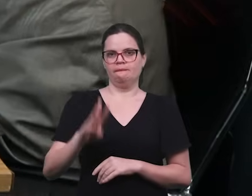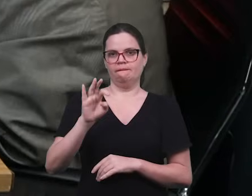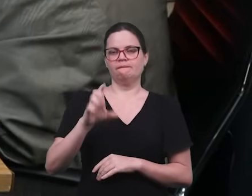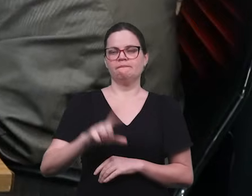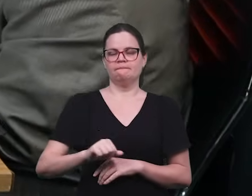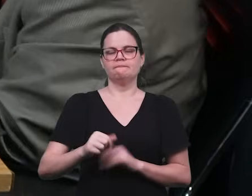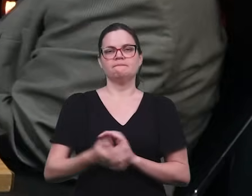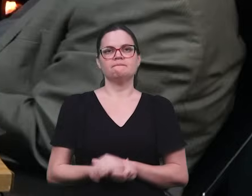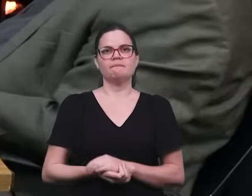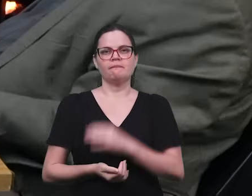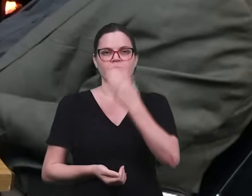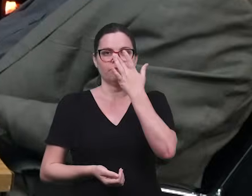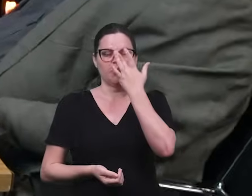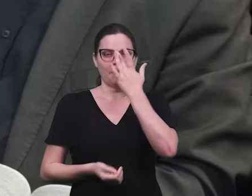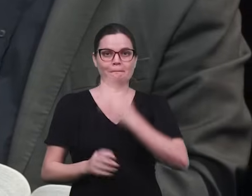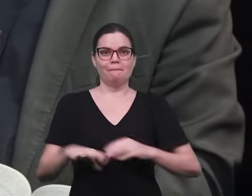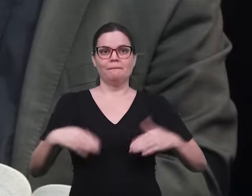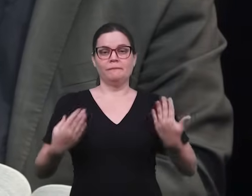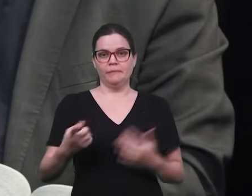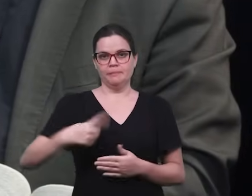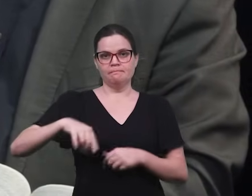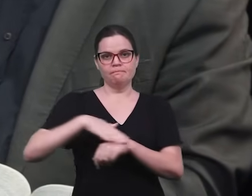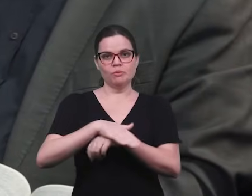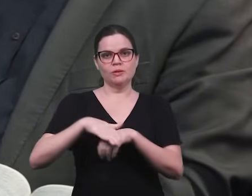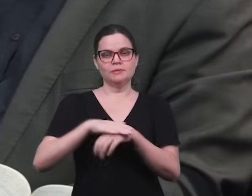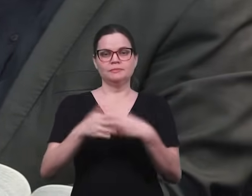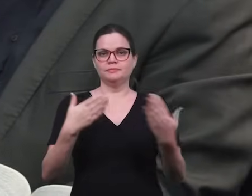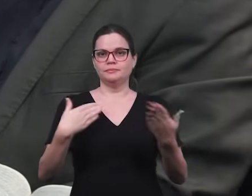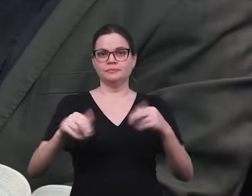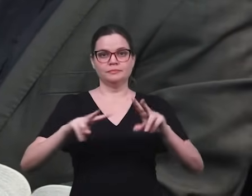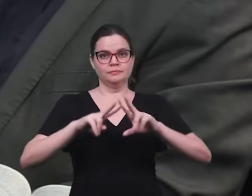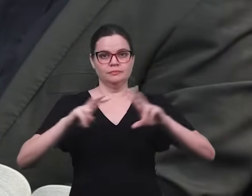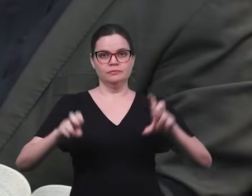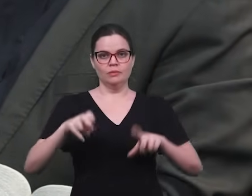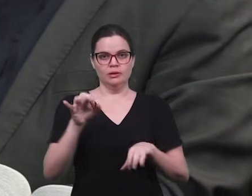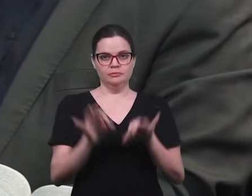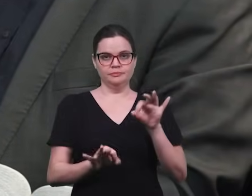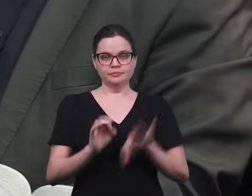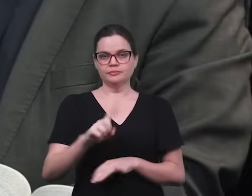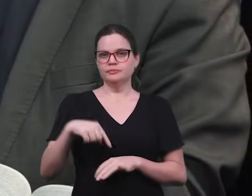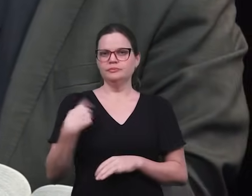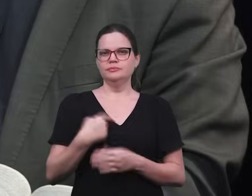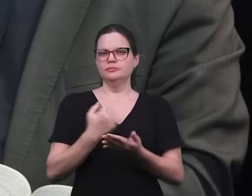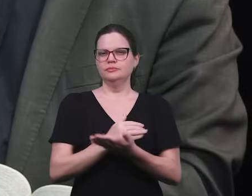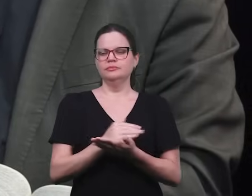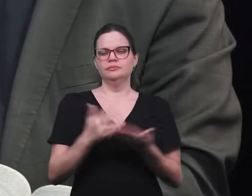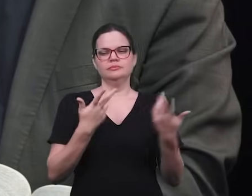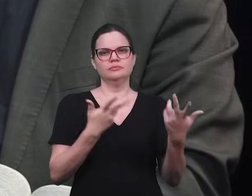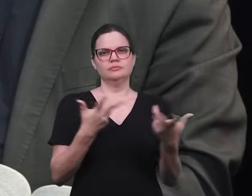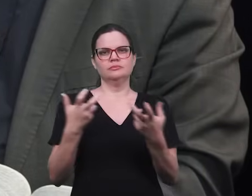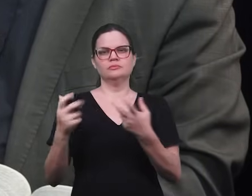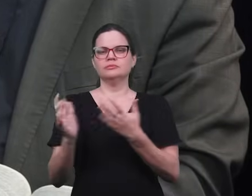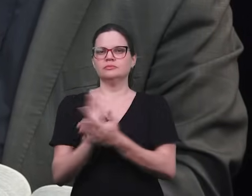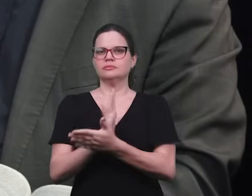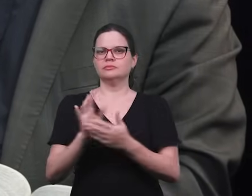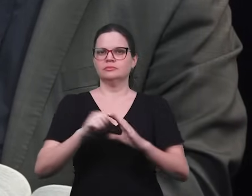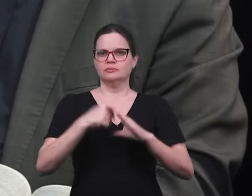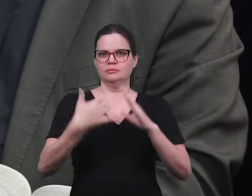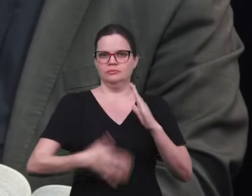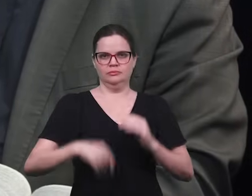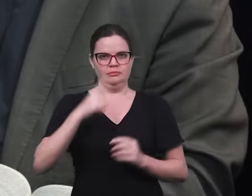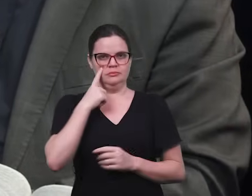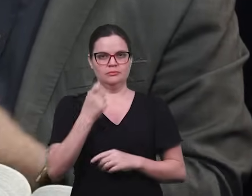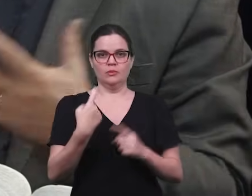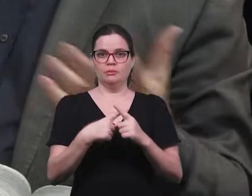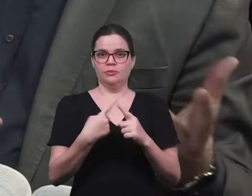e Peixoto, nós estávamos conversando sobre os juízes, né? Então nós começamos a ver alguns aspectos interessantes, porque você